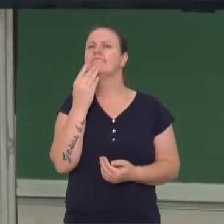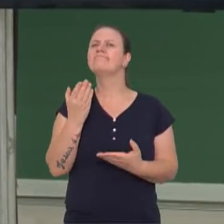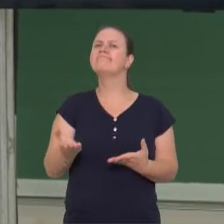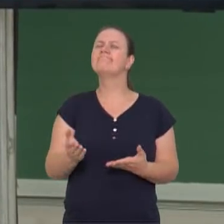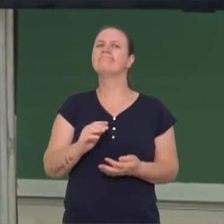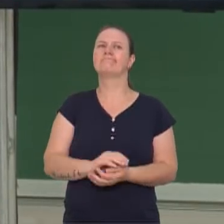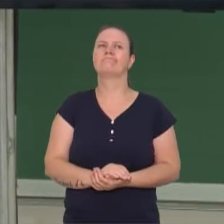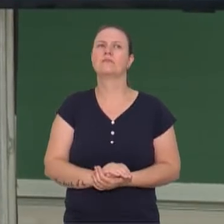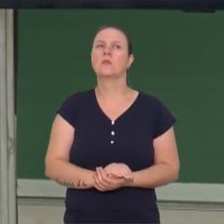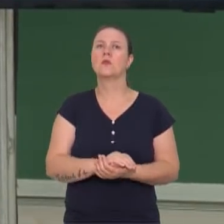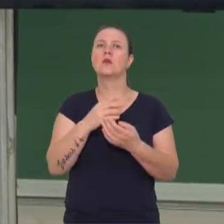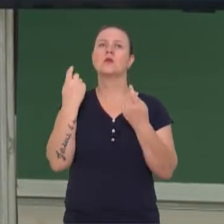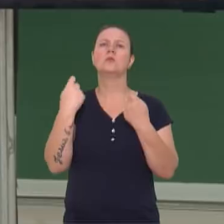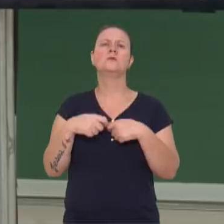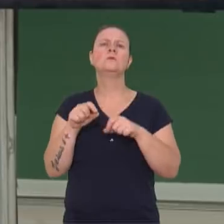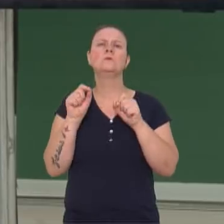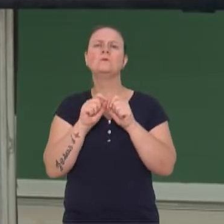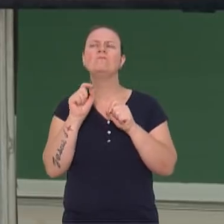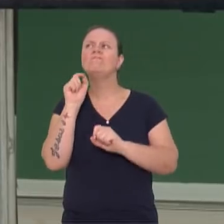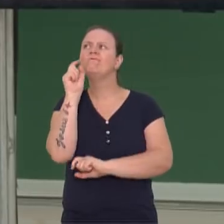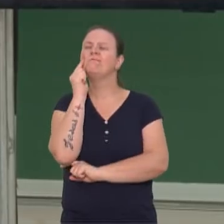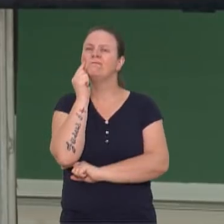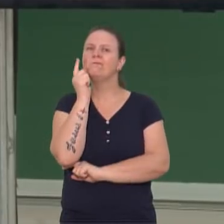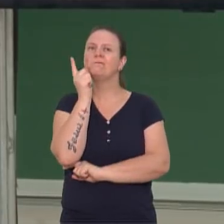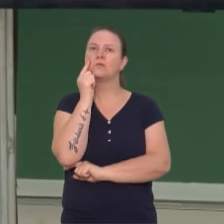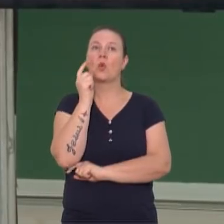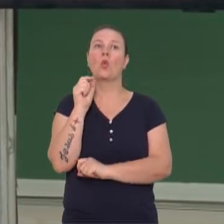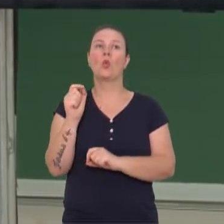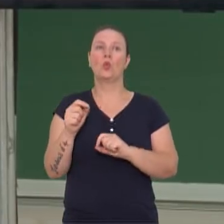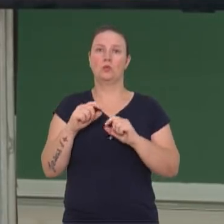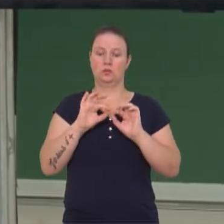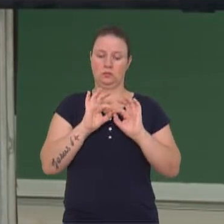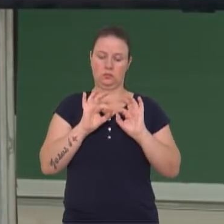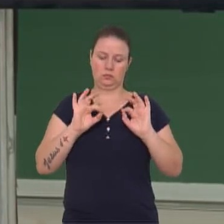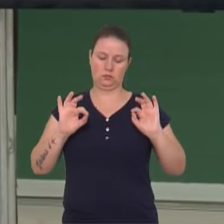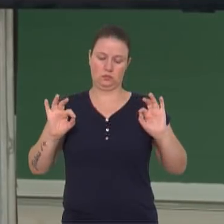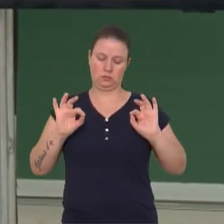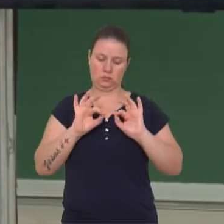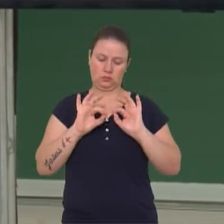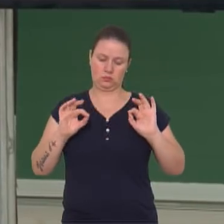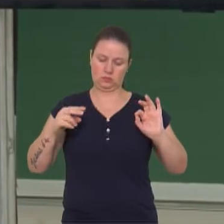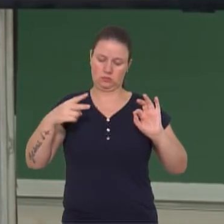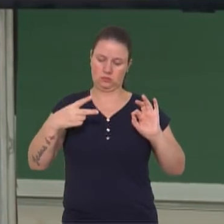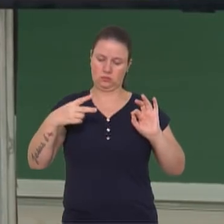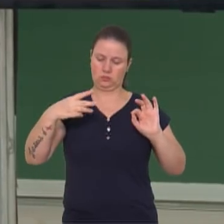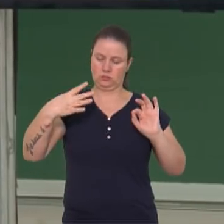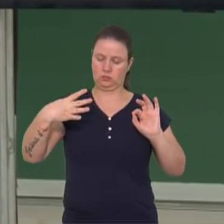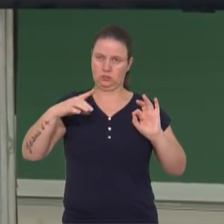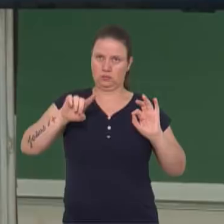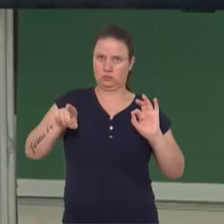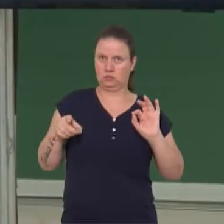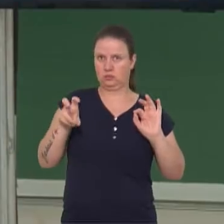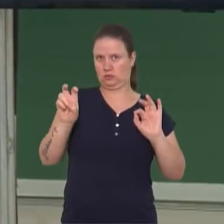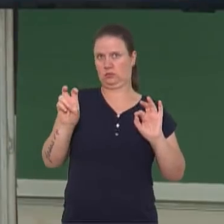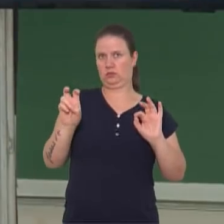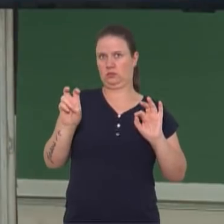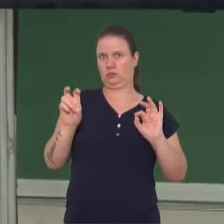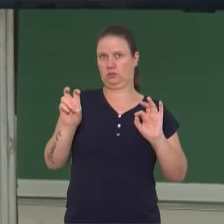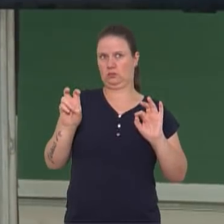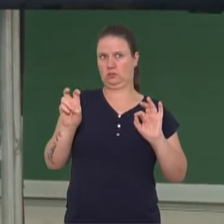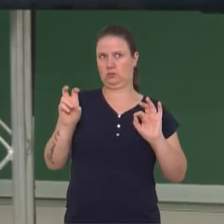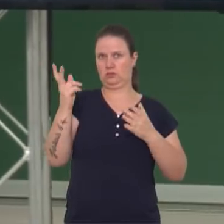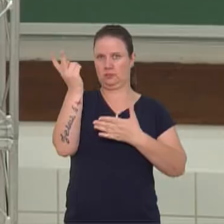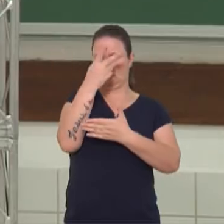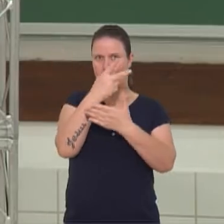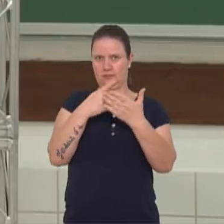que mais que a gente tem de informação? Comprimento, 24,5. Opa! Então, vamos desenhar